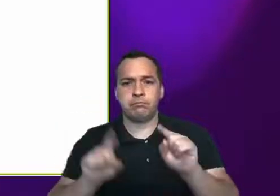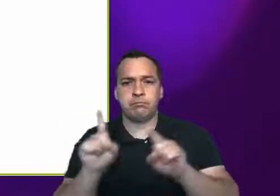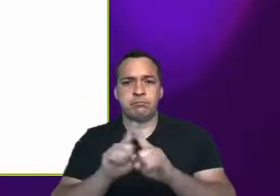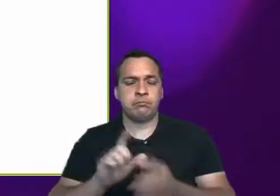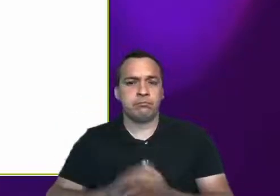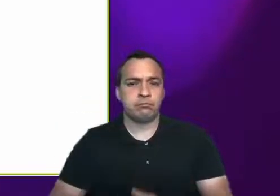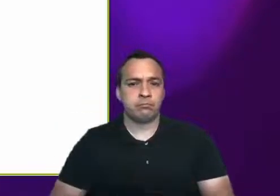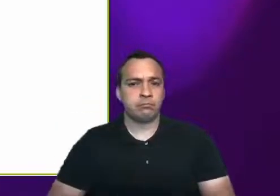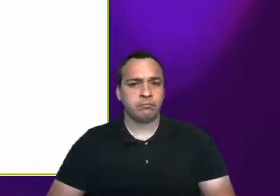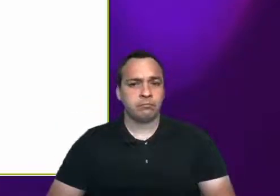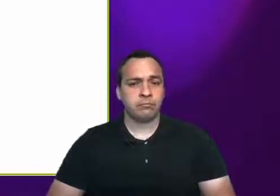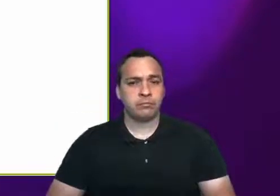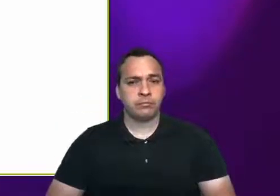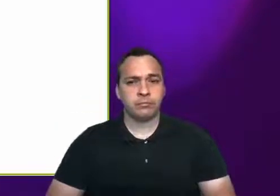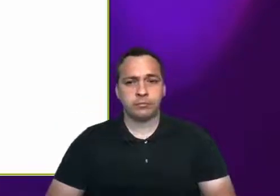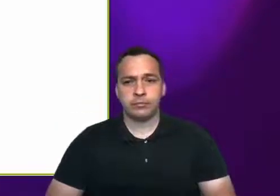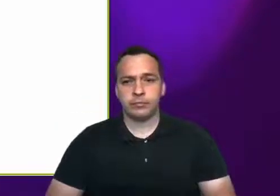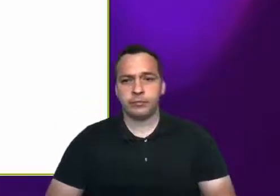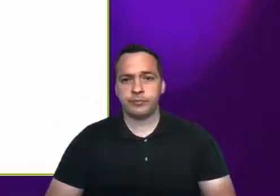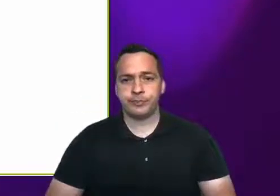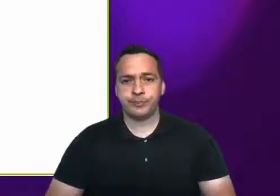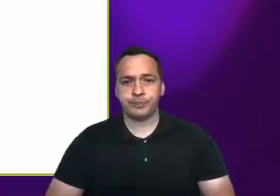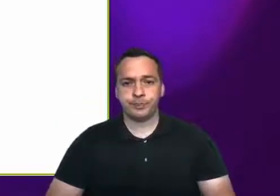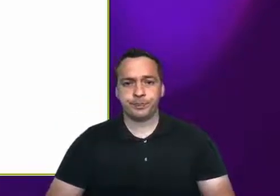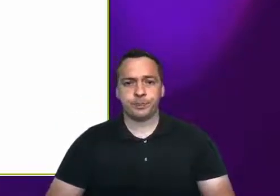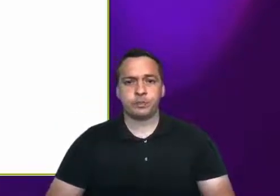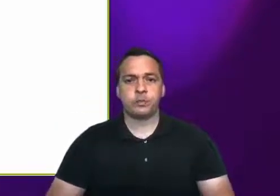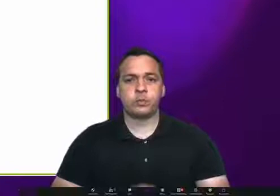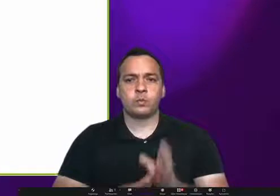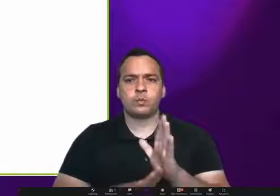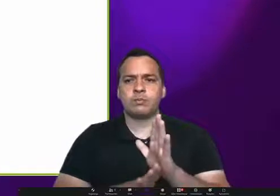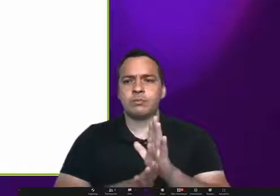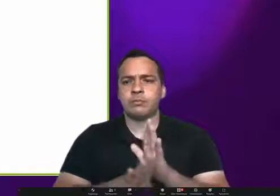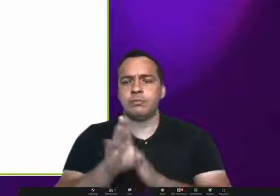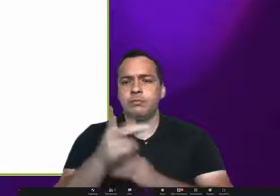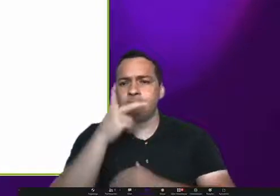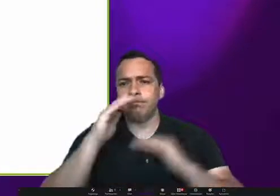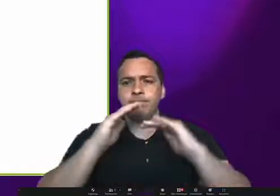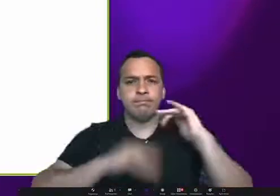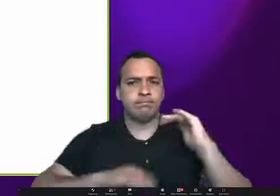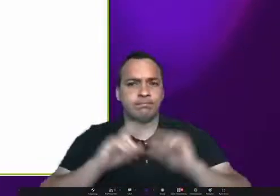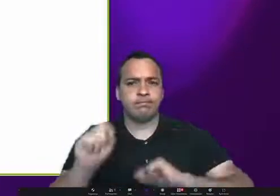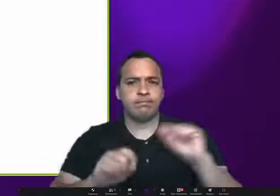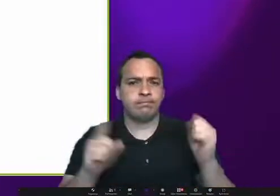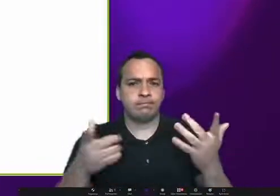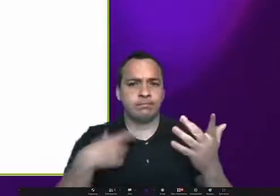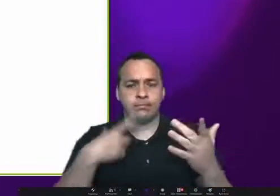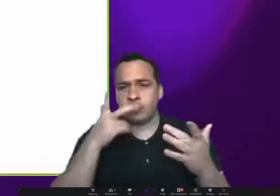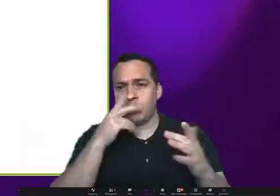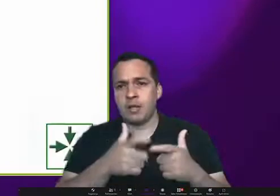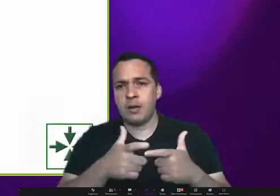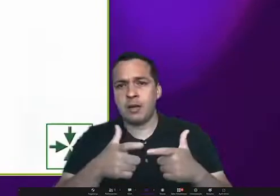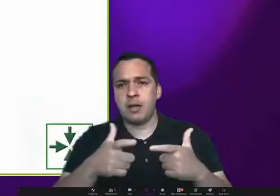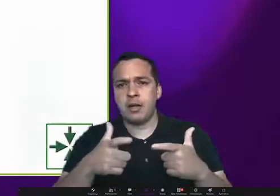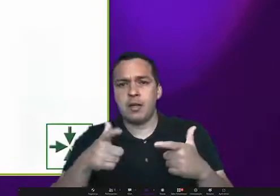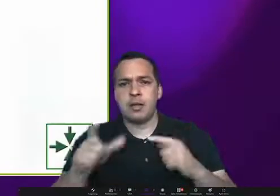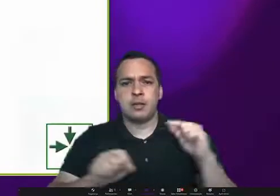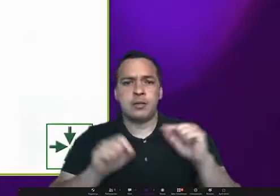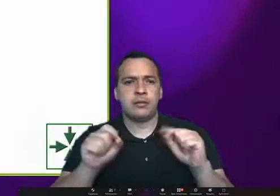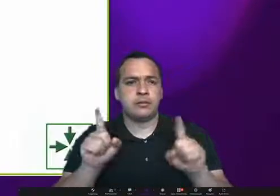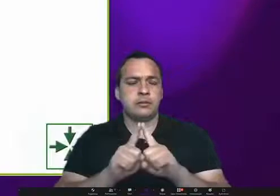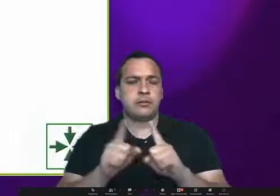a possibilidade do DCD donor, que na verdade aumenta com uma porcentagem bem baixa, mas que está aumentando